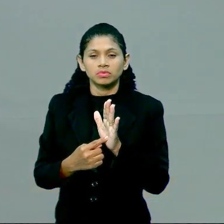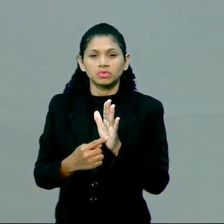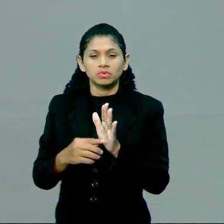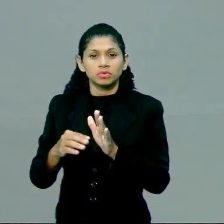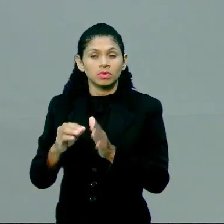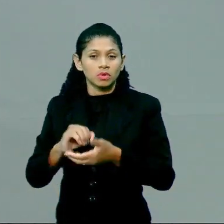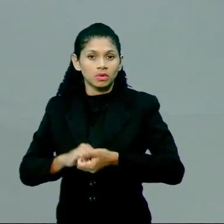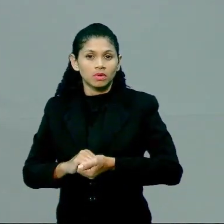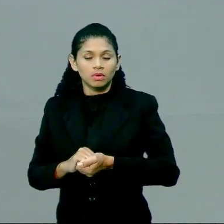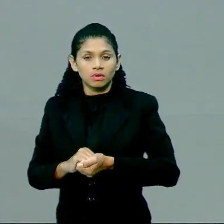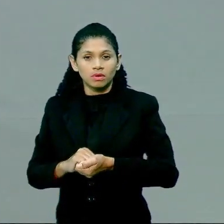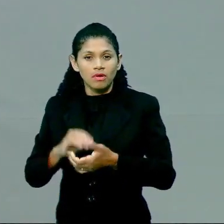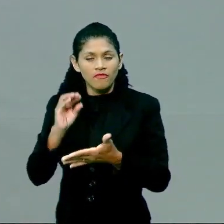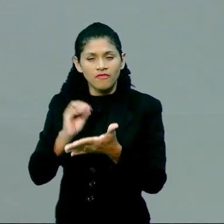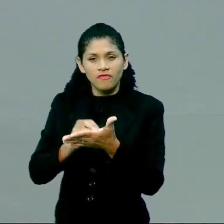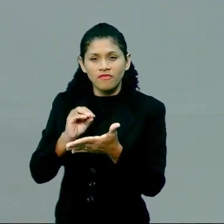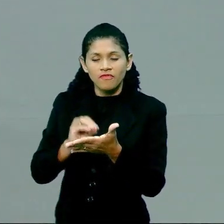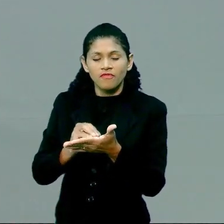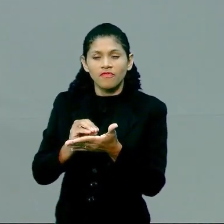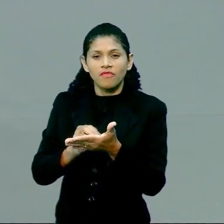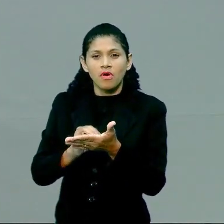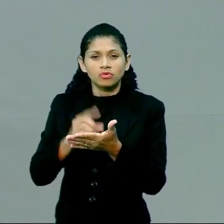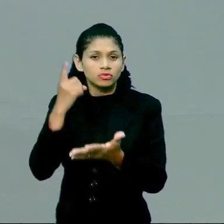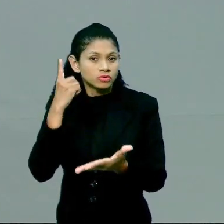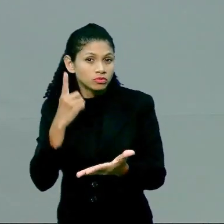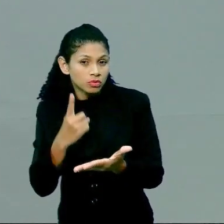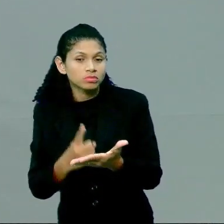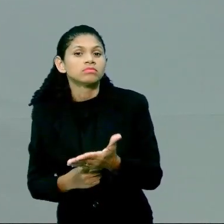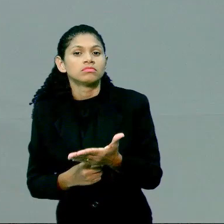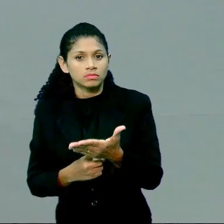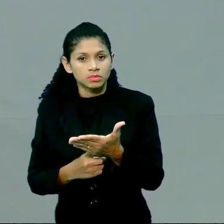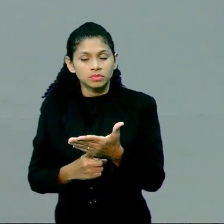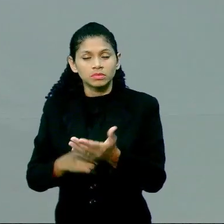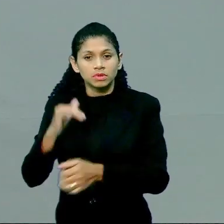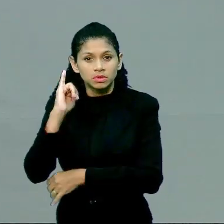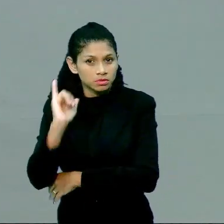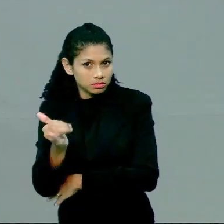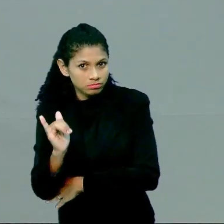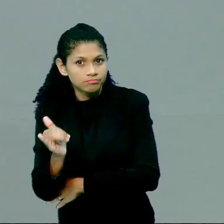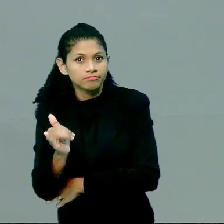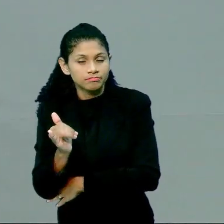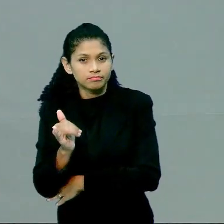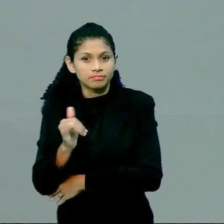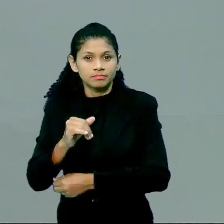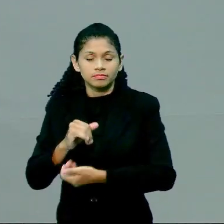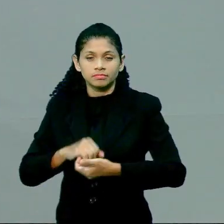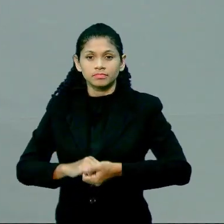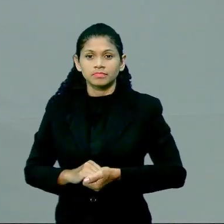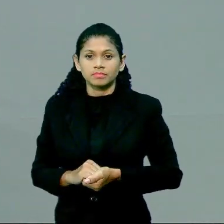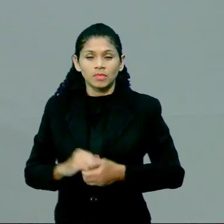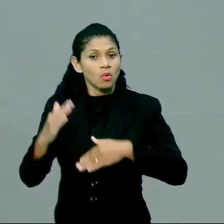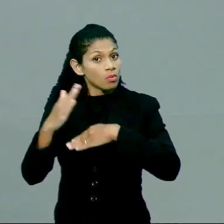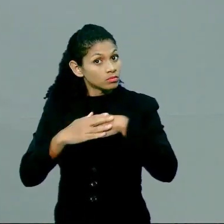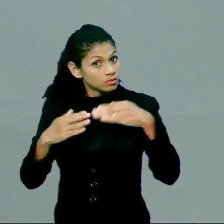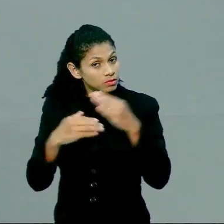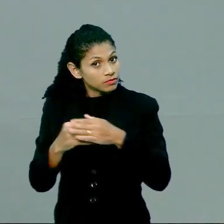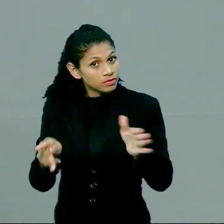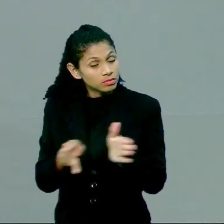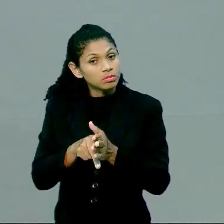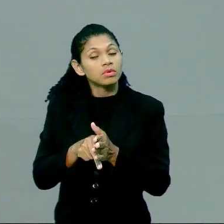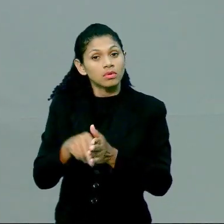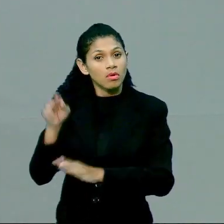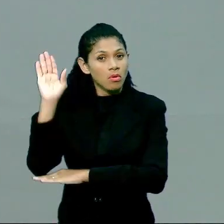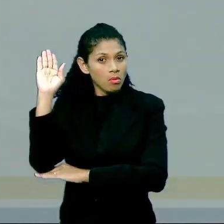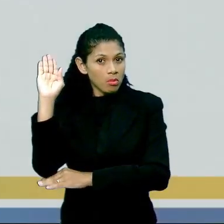nenhum momento né Eu falei que o narrador ele não interfere não participa não tem como ele fazer descaso